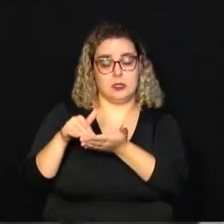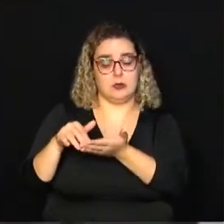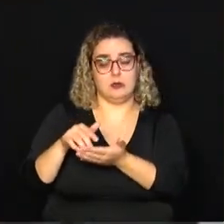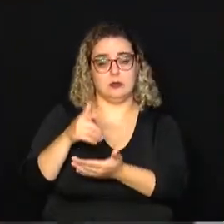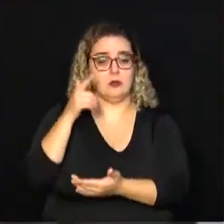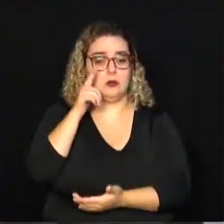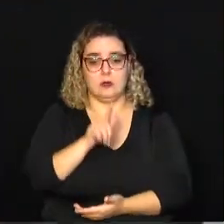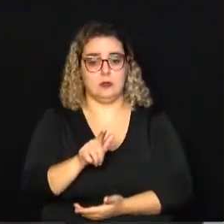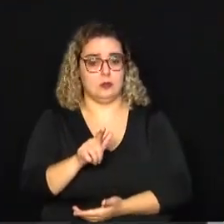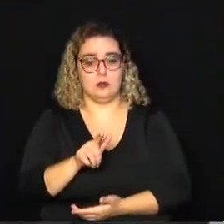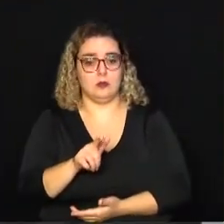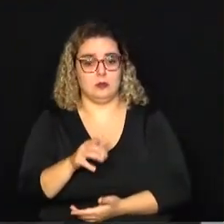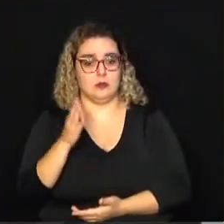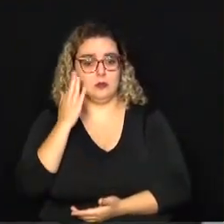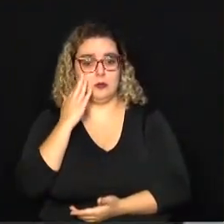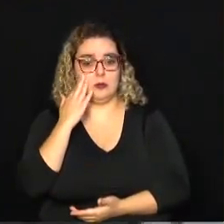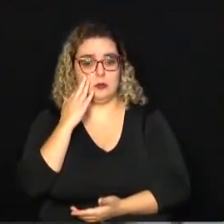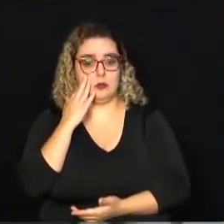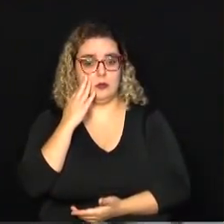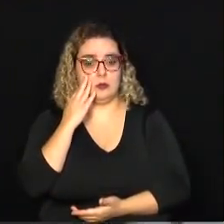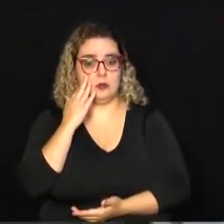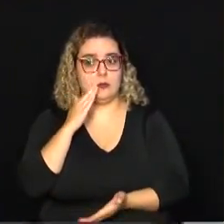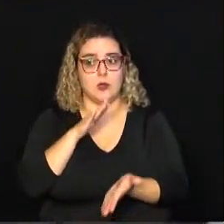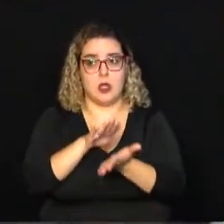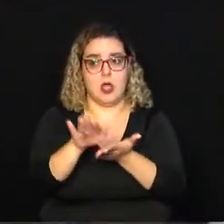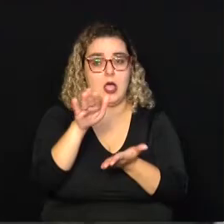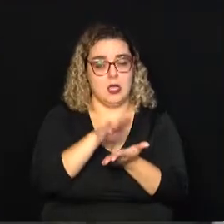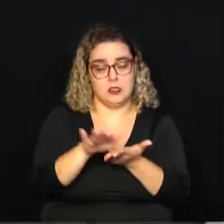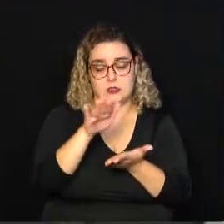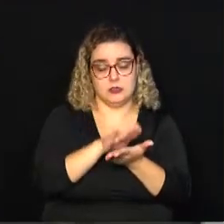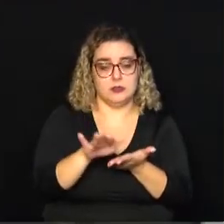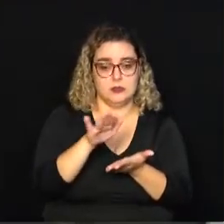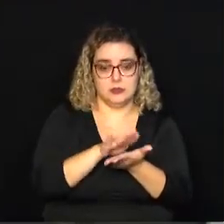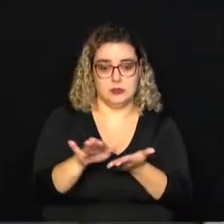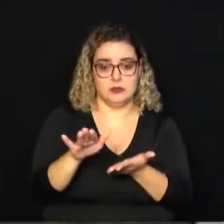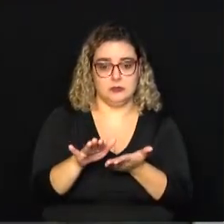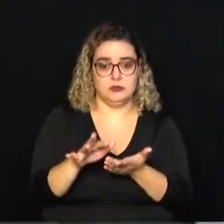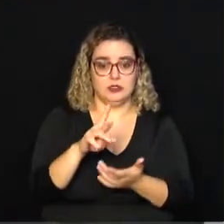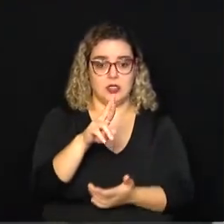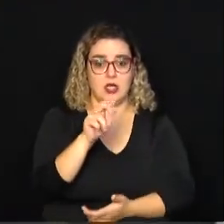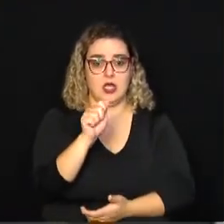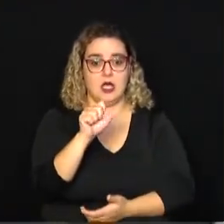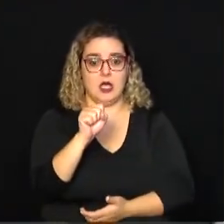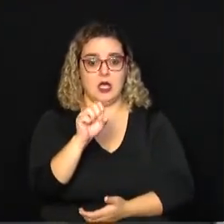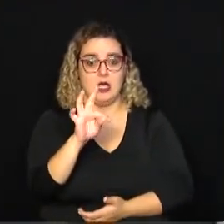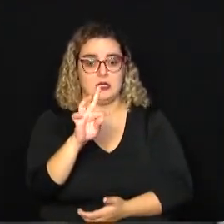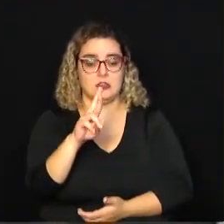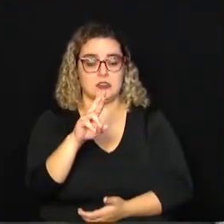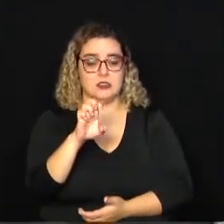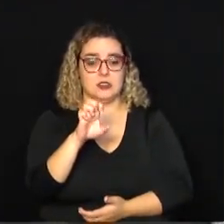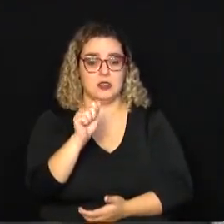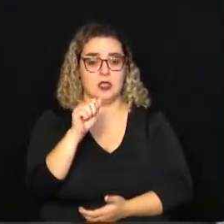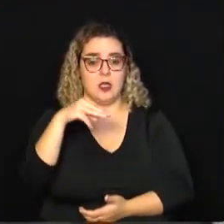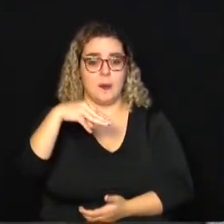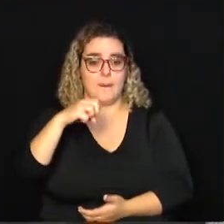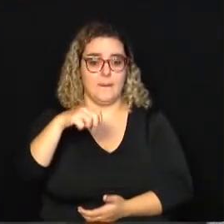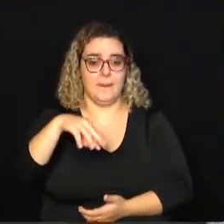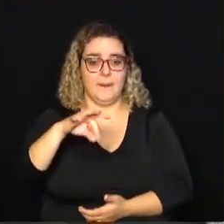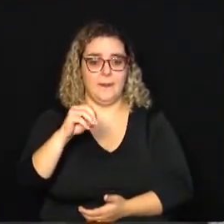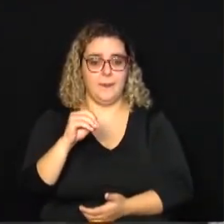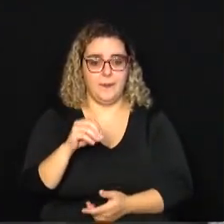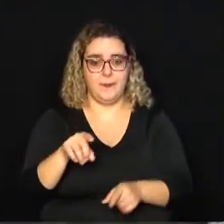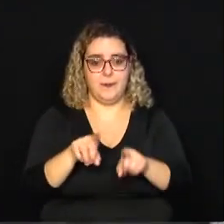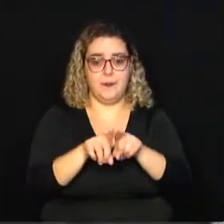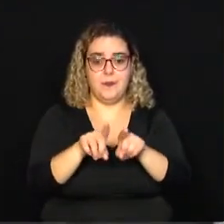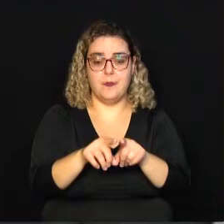orçado, gastado, usado, né, de recursos para medidas de rastreamento, para medidas de campanhas de